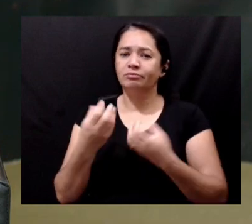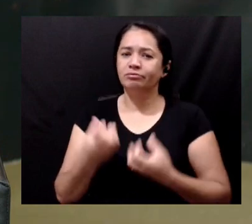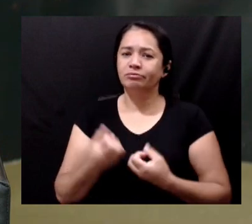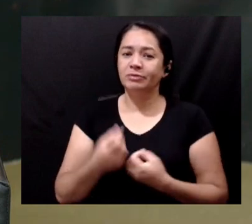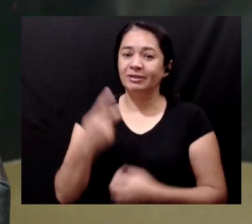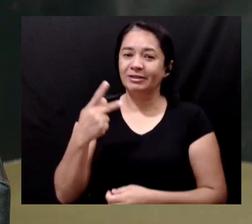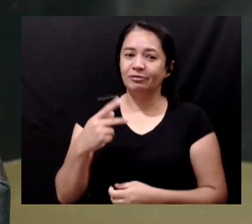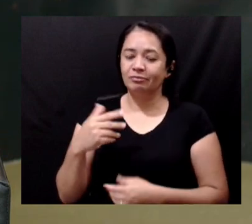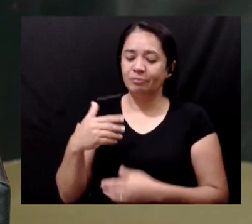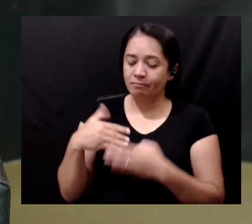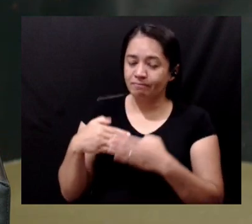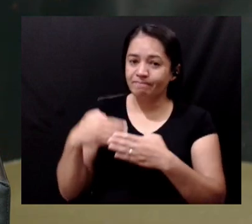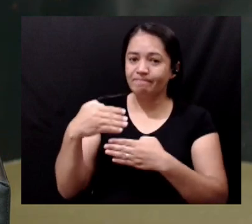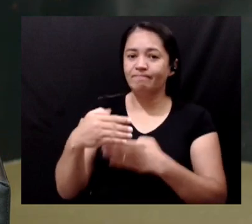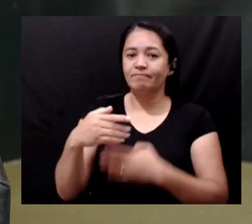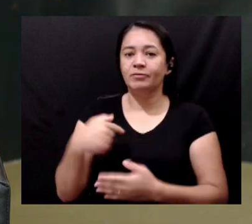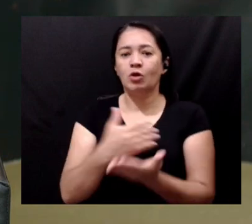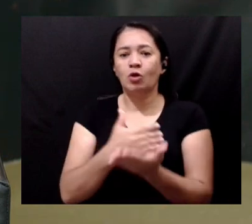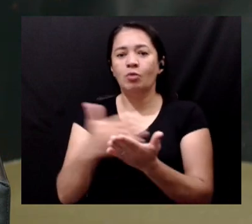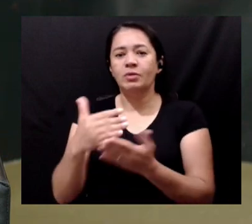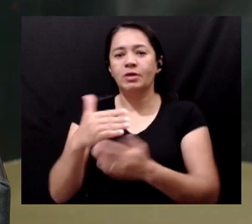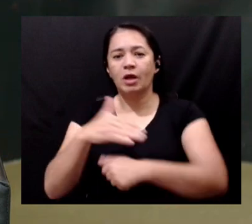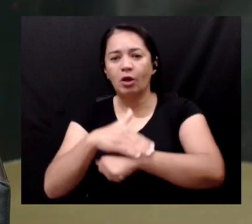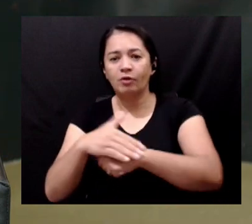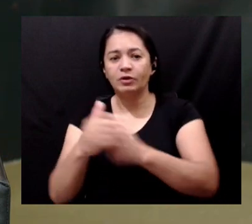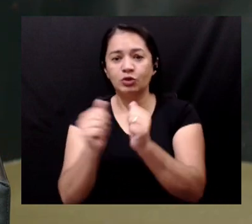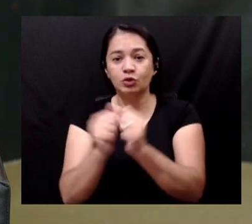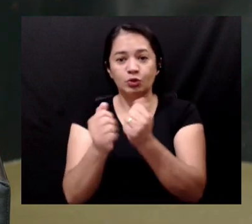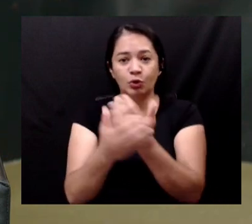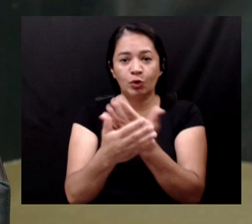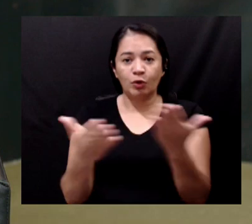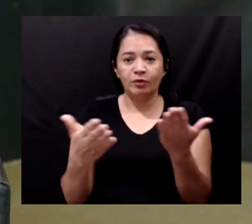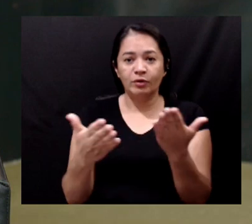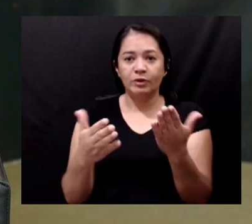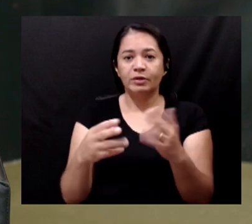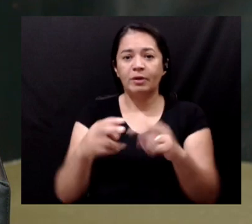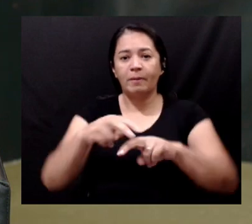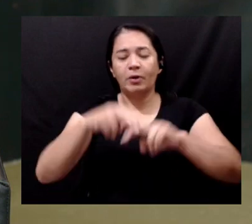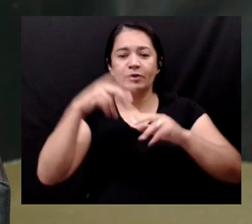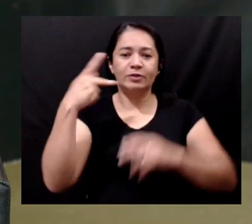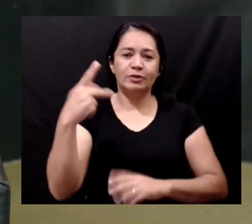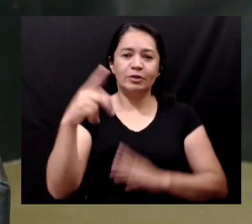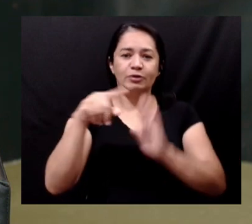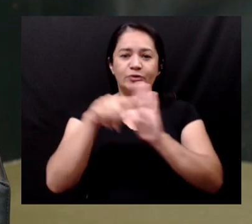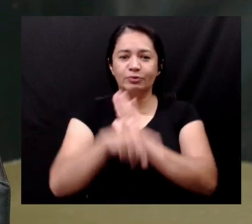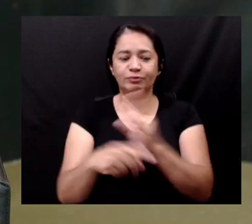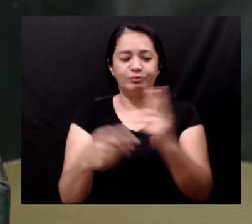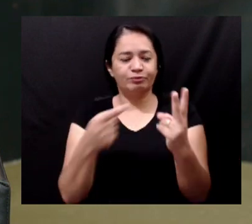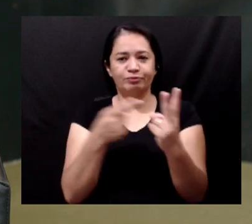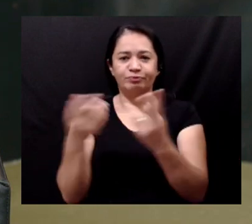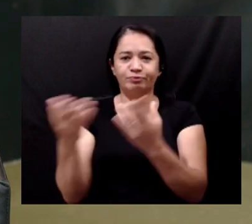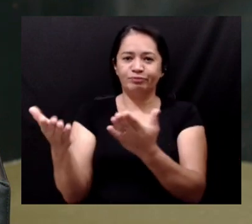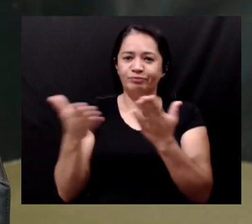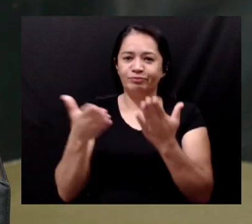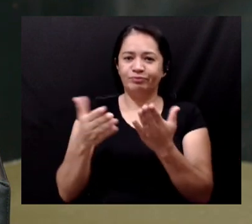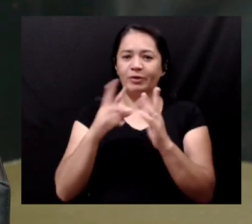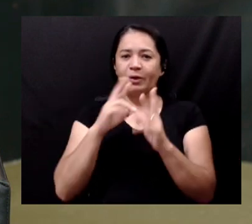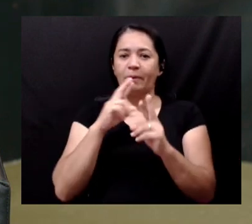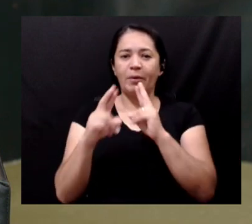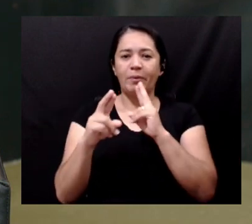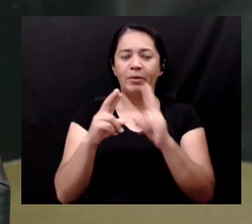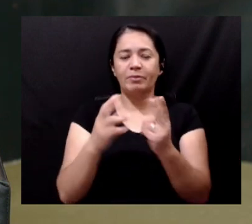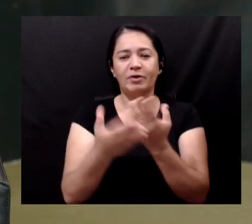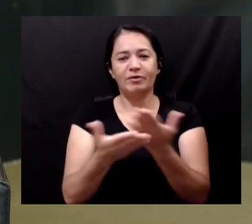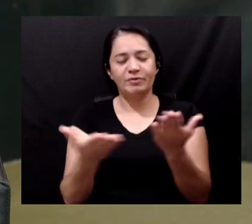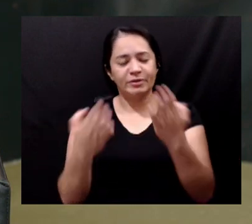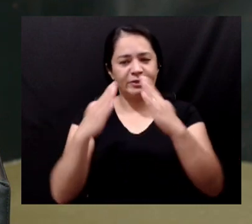começa a conversar com você através das suas perguntas e os nossos entrevistados respondendo. Você que está em casa, muito bom dia,